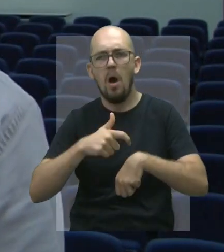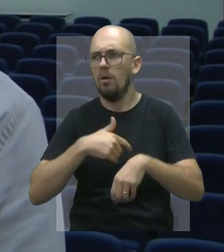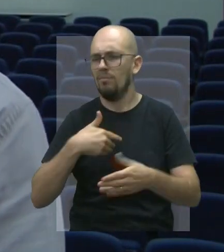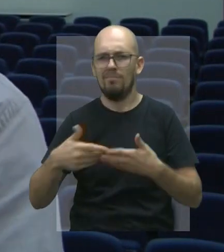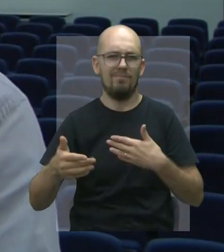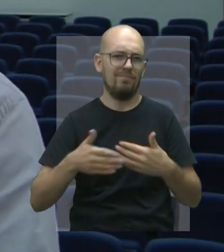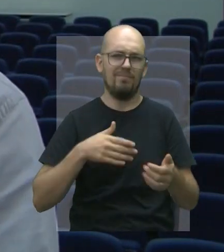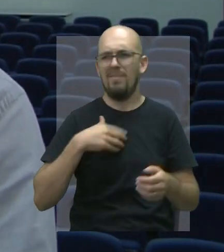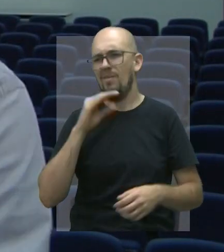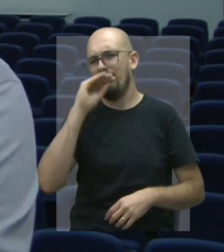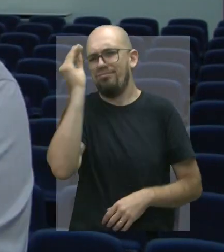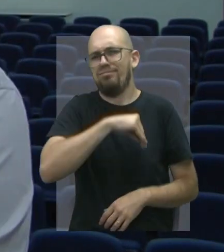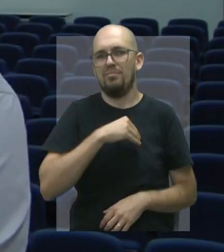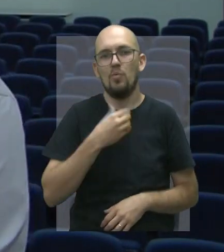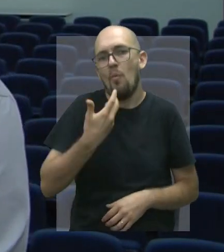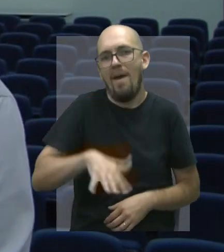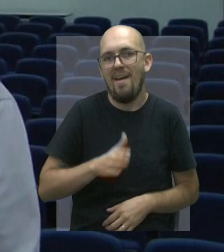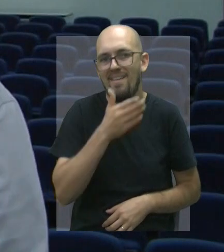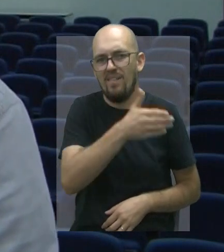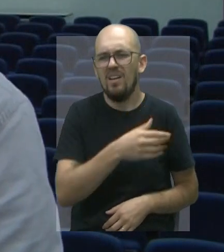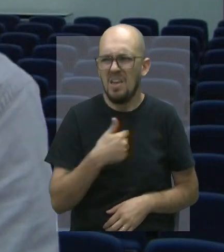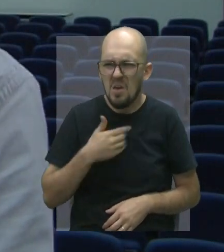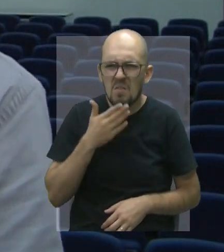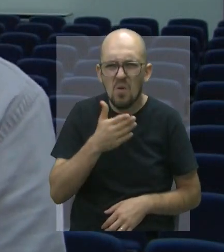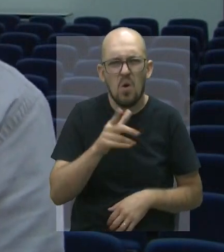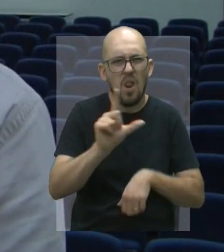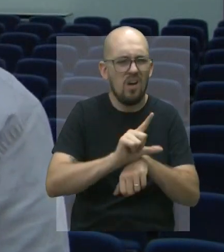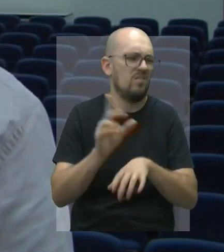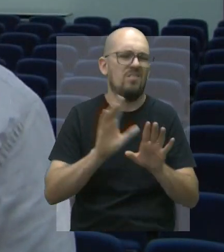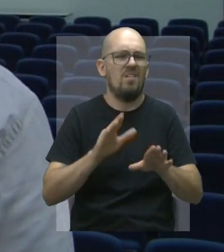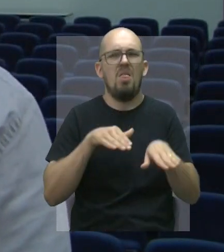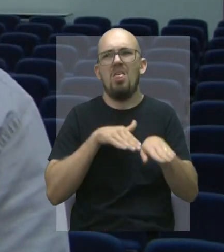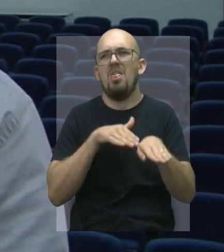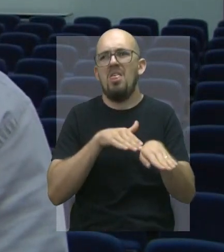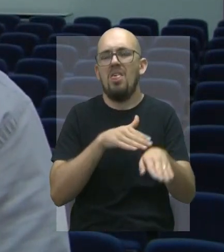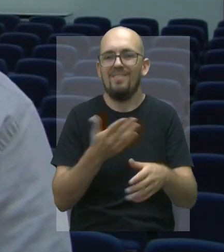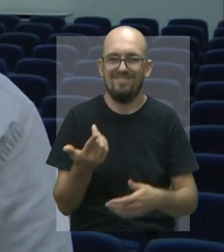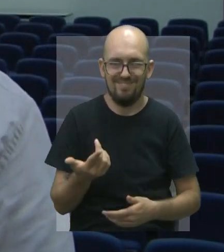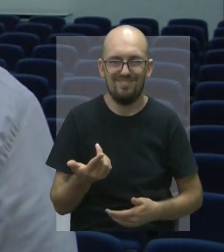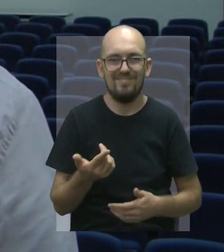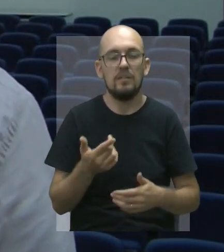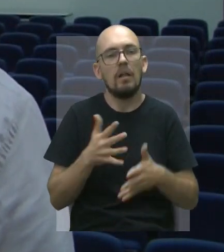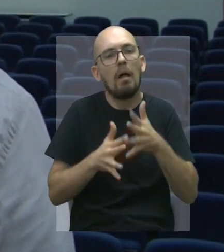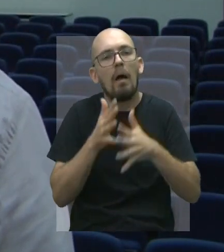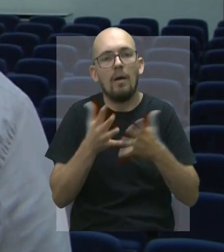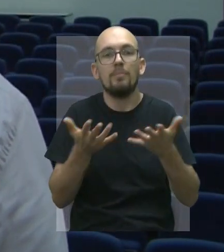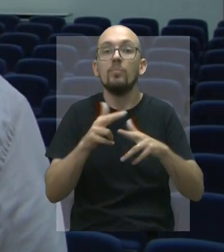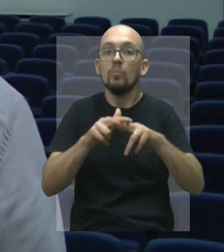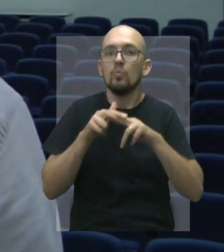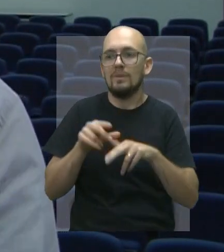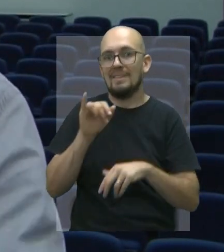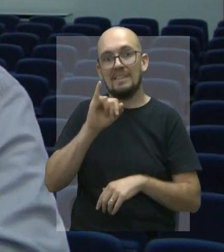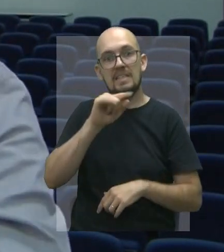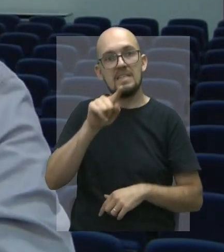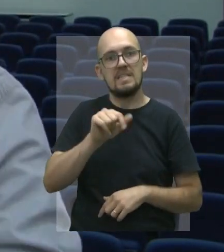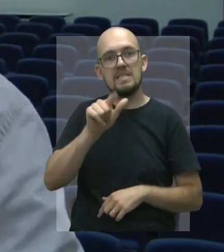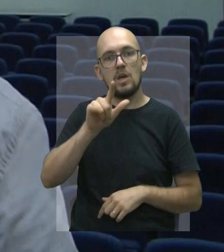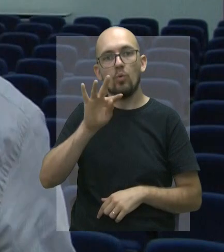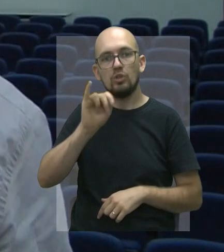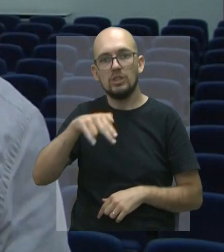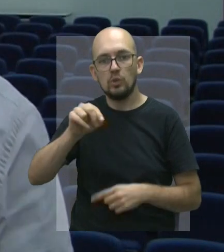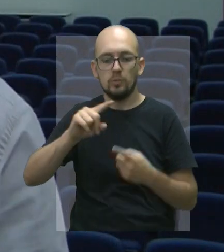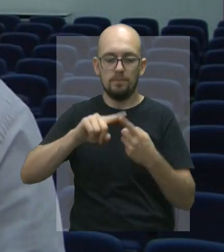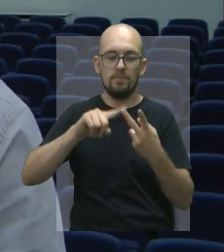assusta. Às vezes você deixa de parar numa loja pelo incômodo. Então são vias. Então a Exaltino é uma via, a